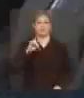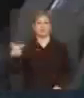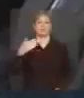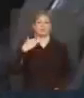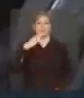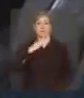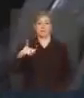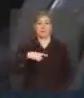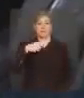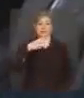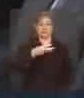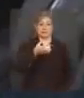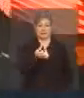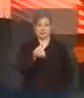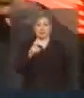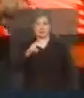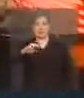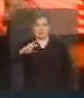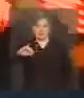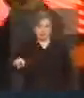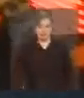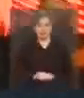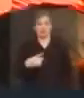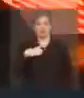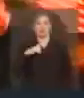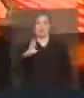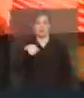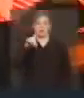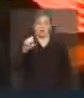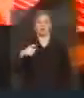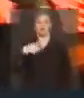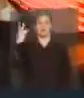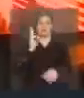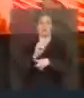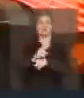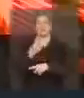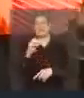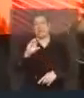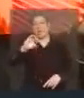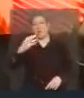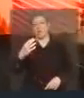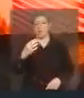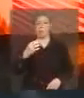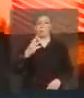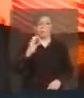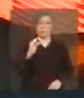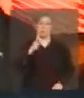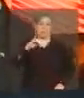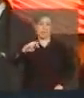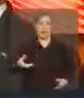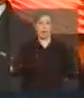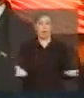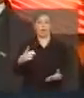tem 360 bilhões. Somente o BNDES, que emprestava no máximo 30 ou 40 bilhões,